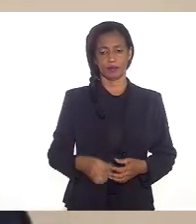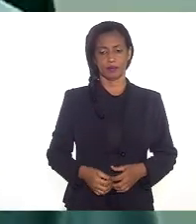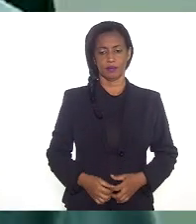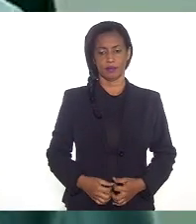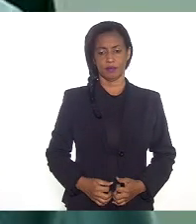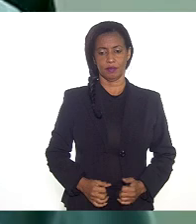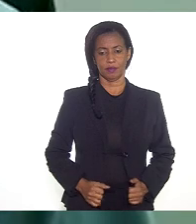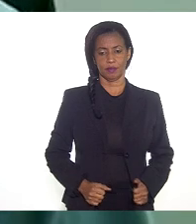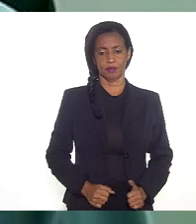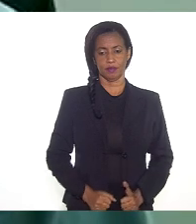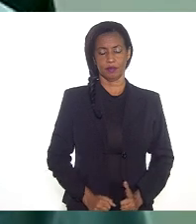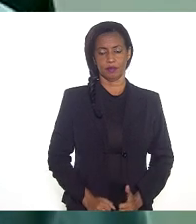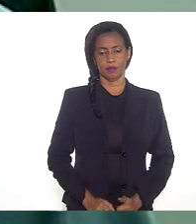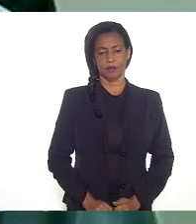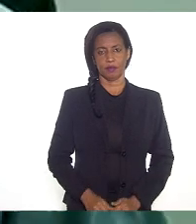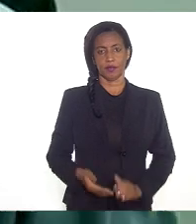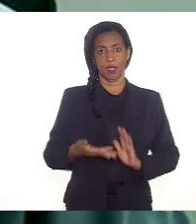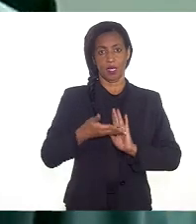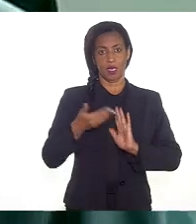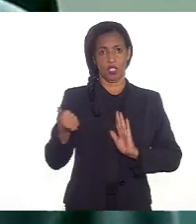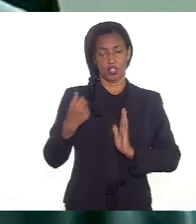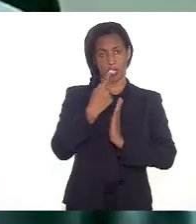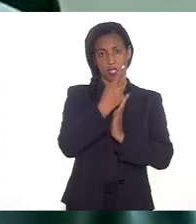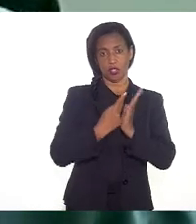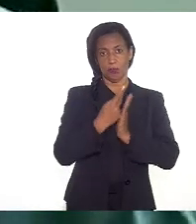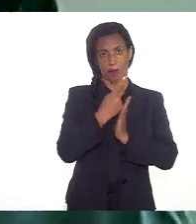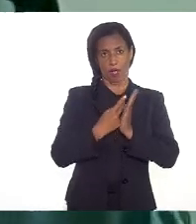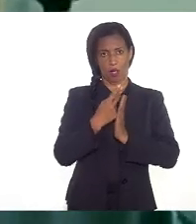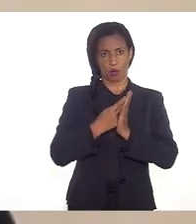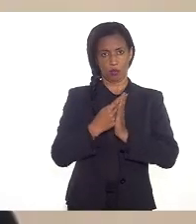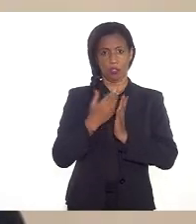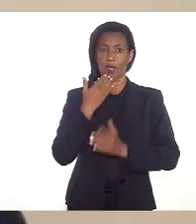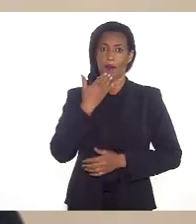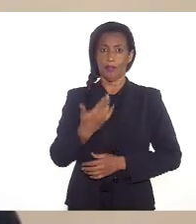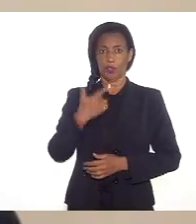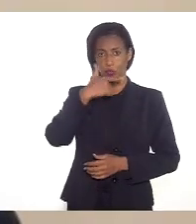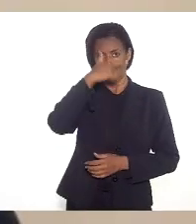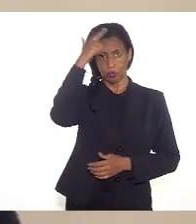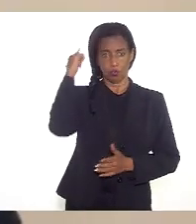Retirar por uma sessão. Retirar de pauta 26 é pedido do deputado Spall. Relator.